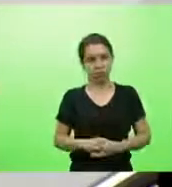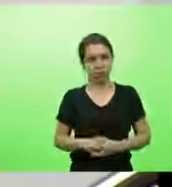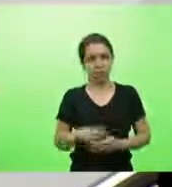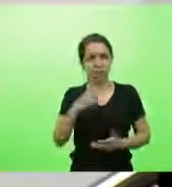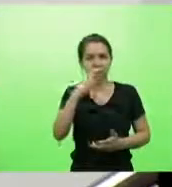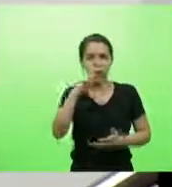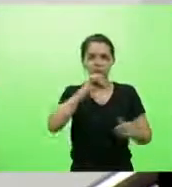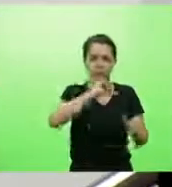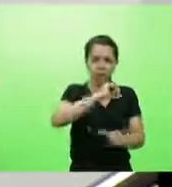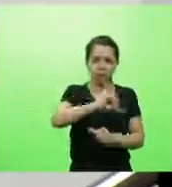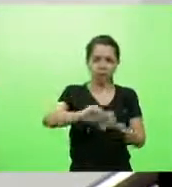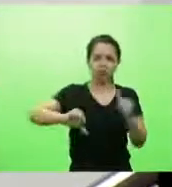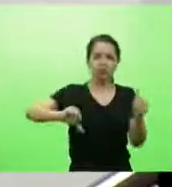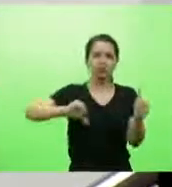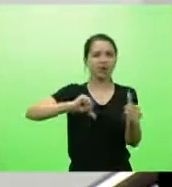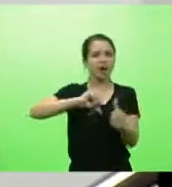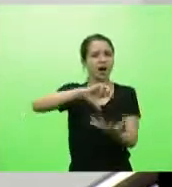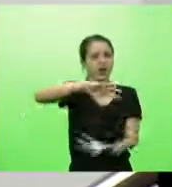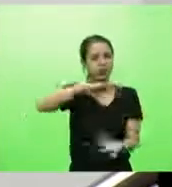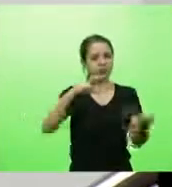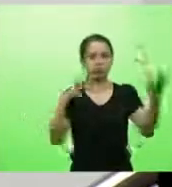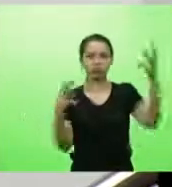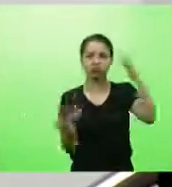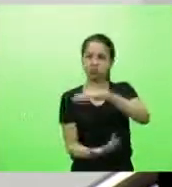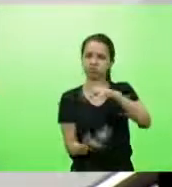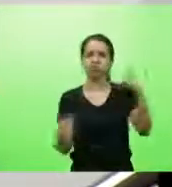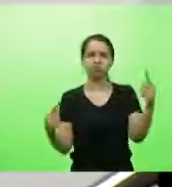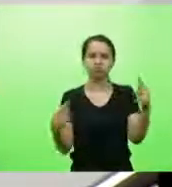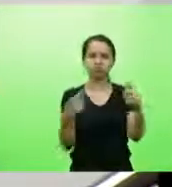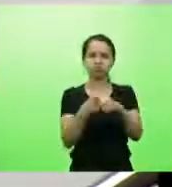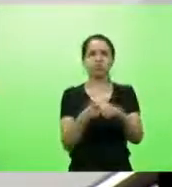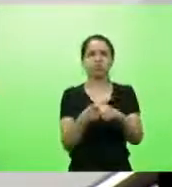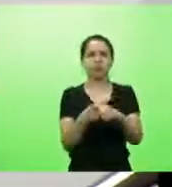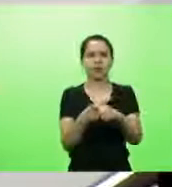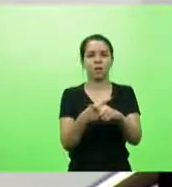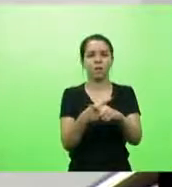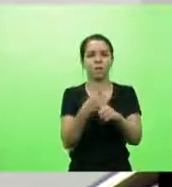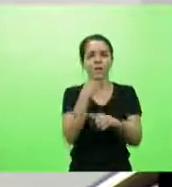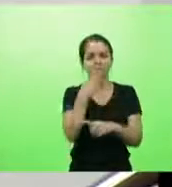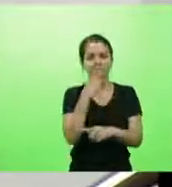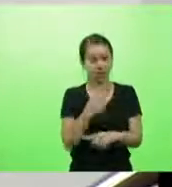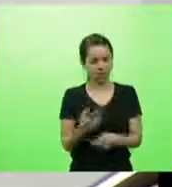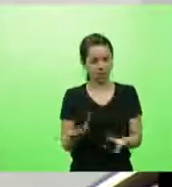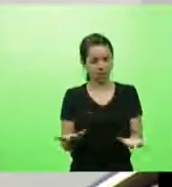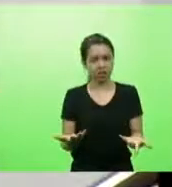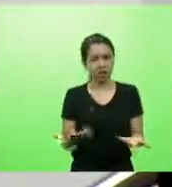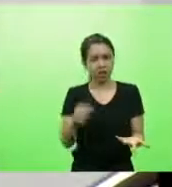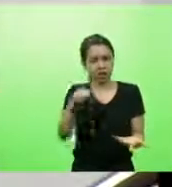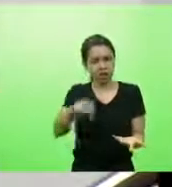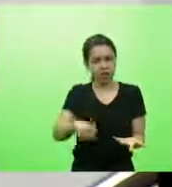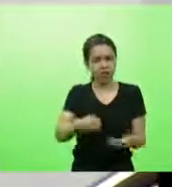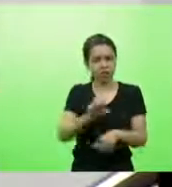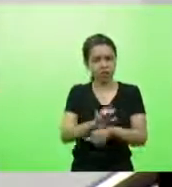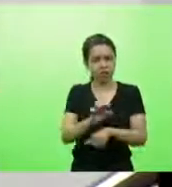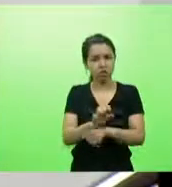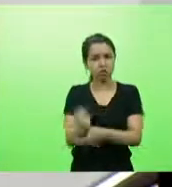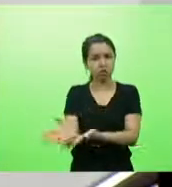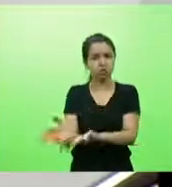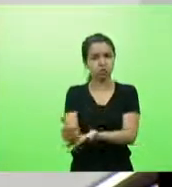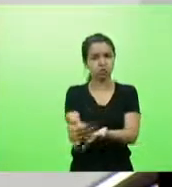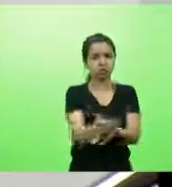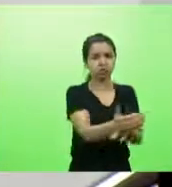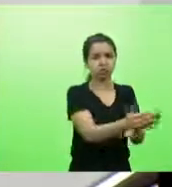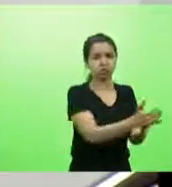baixo aqui, está tudo invertido. Nós temos, ao mesmo tempo em que o Estado arrecada como nunca, nós temos as pessoas